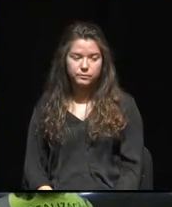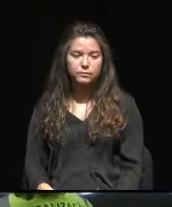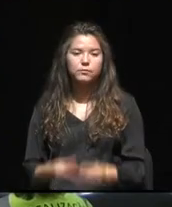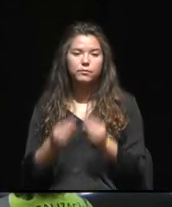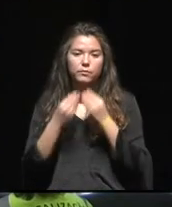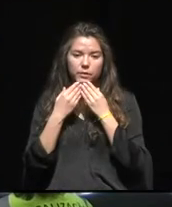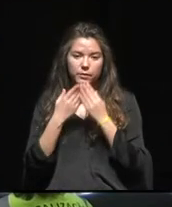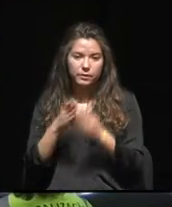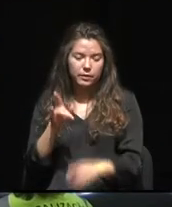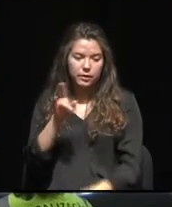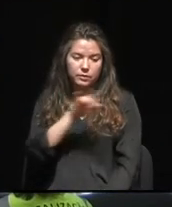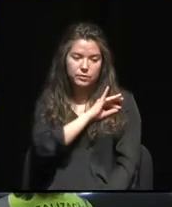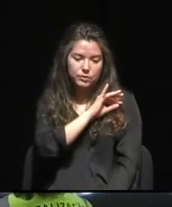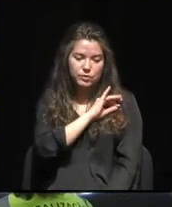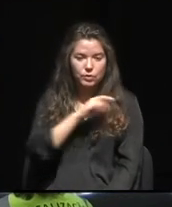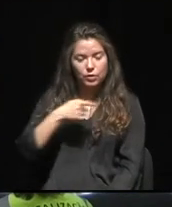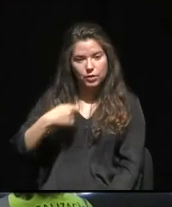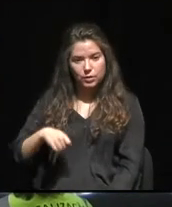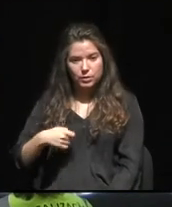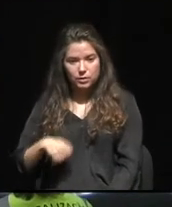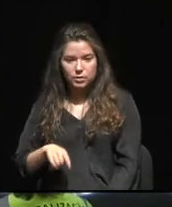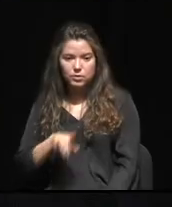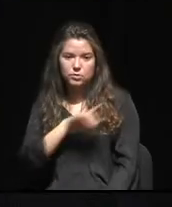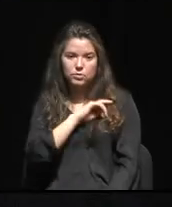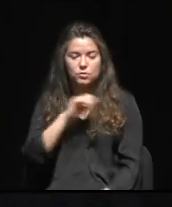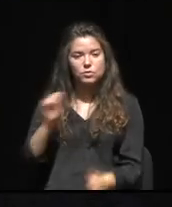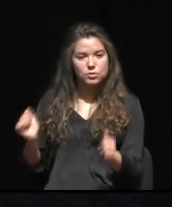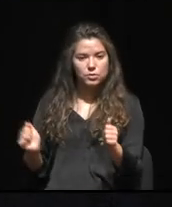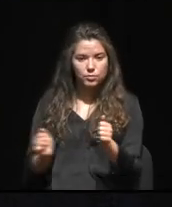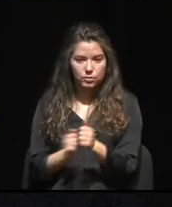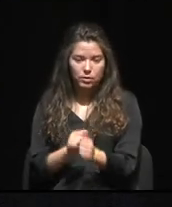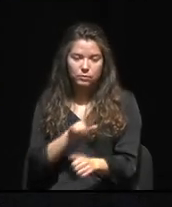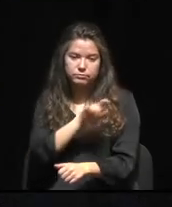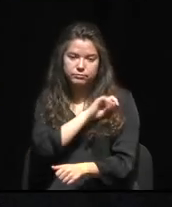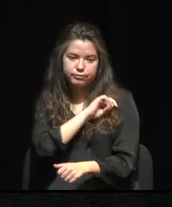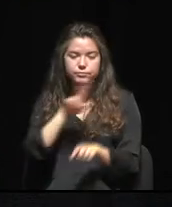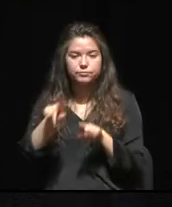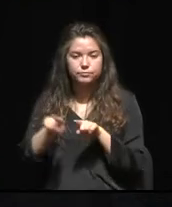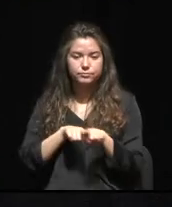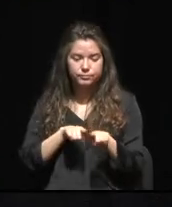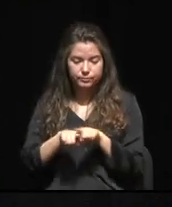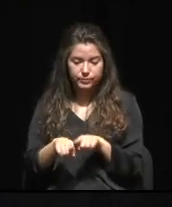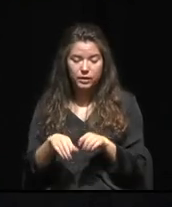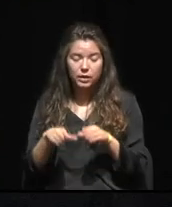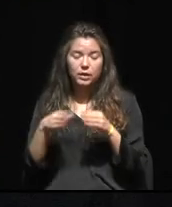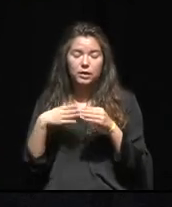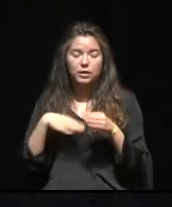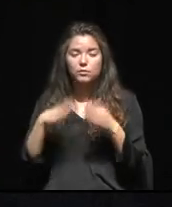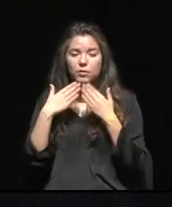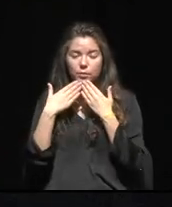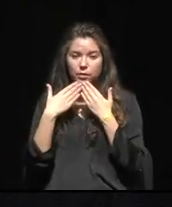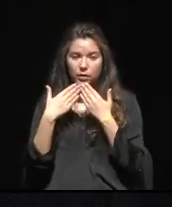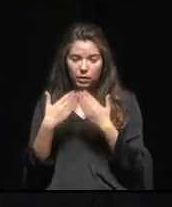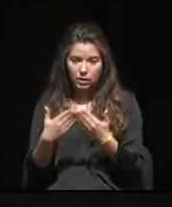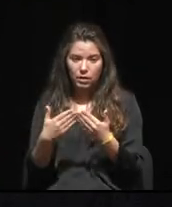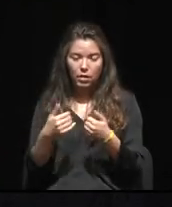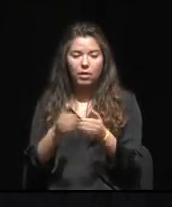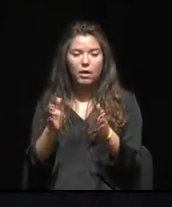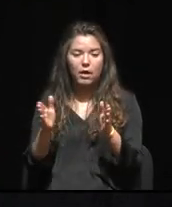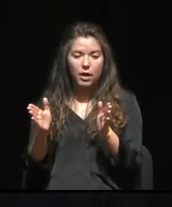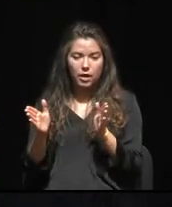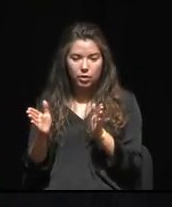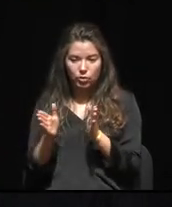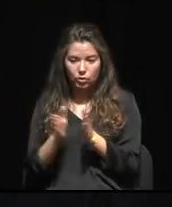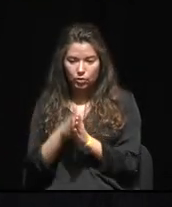muito boa tarde senhora Presidente senhoras e senhores deputados senhoras e senhores vereadores queremos agradecer aos peticionários que agora com esta